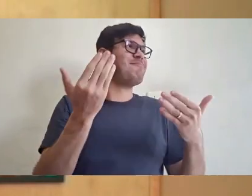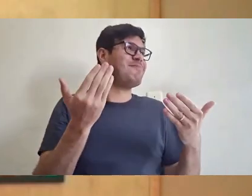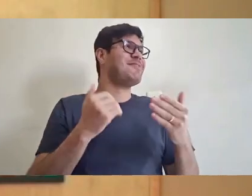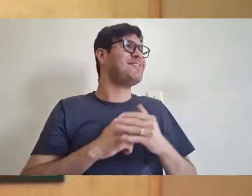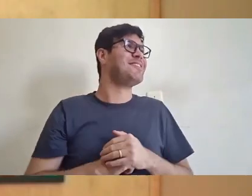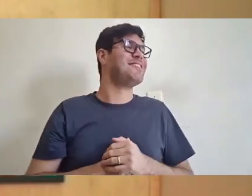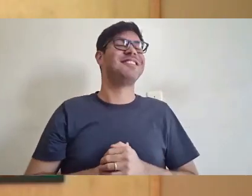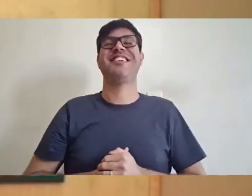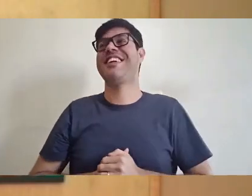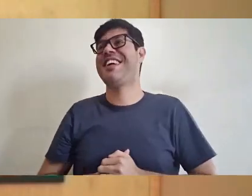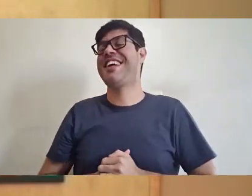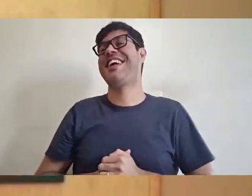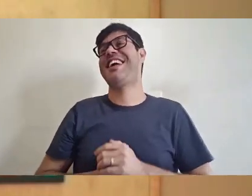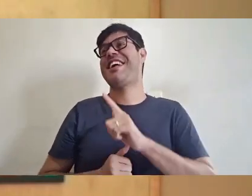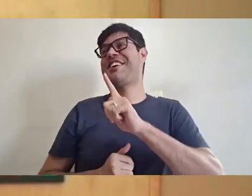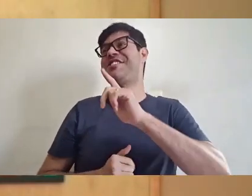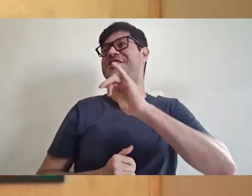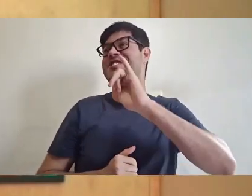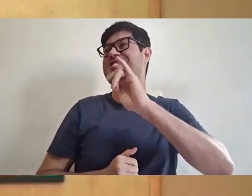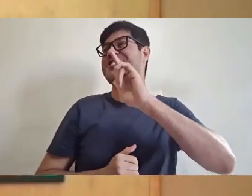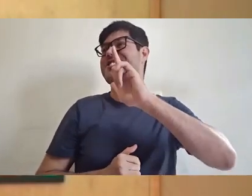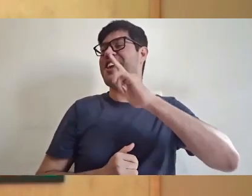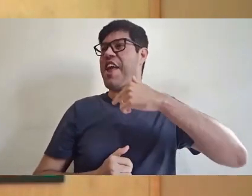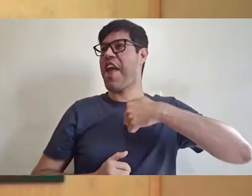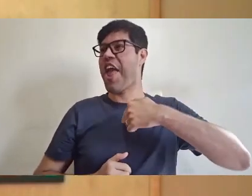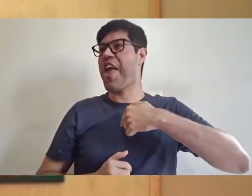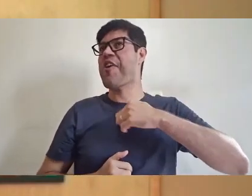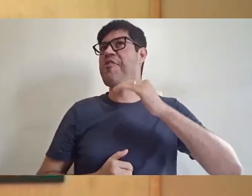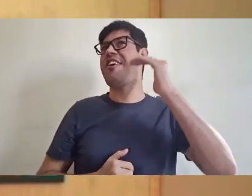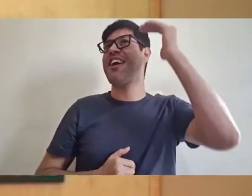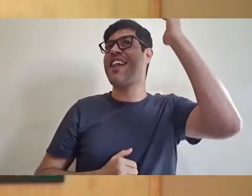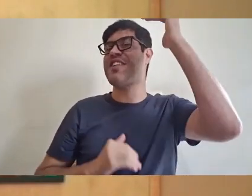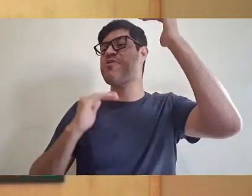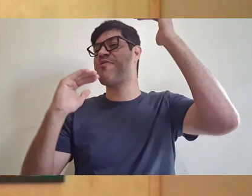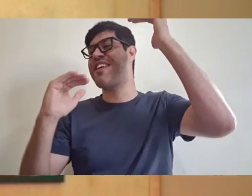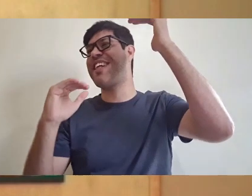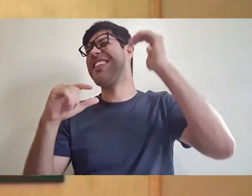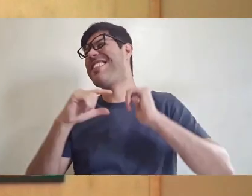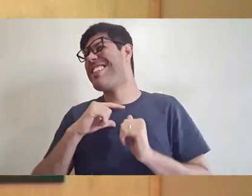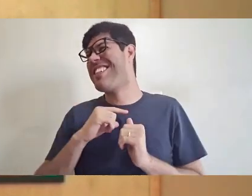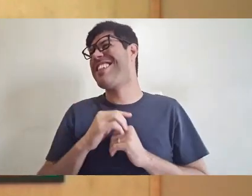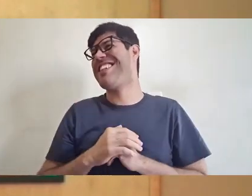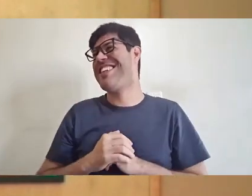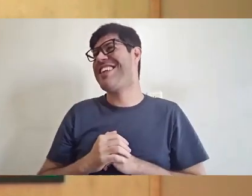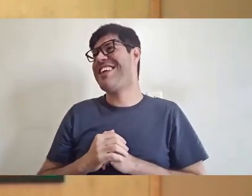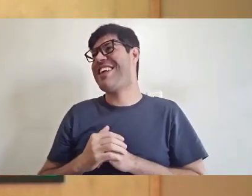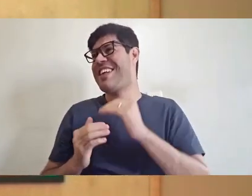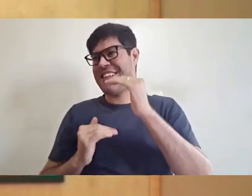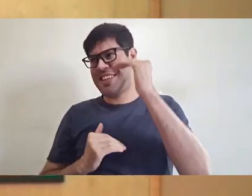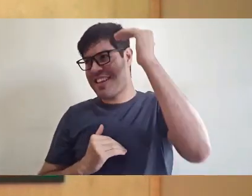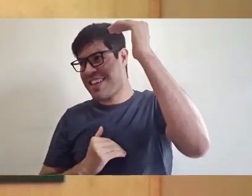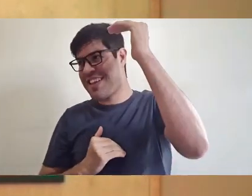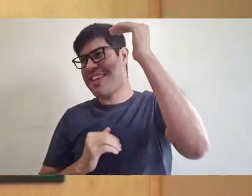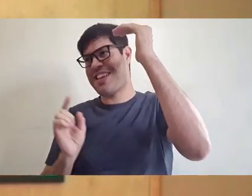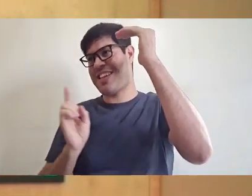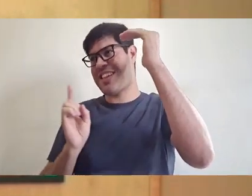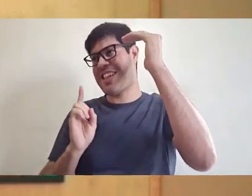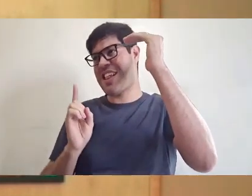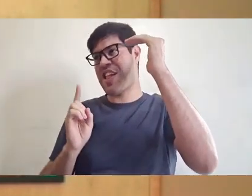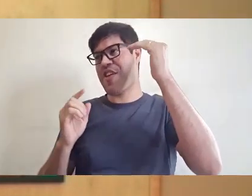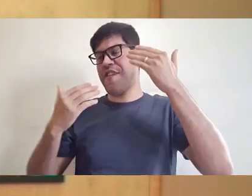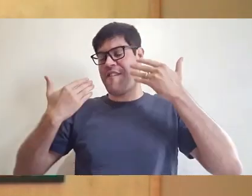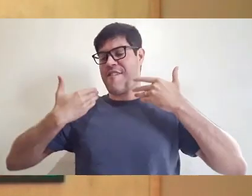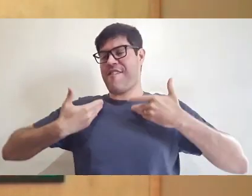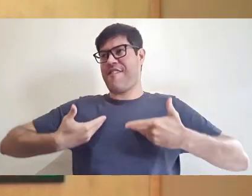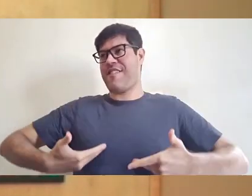a ser Gilzão. Vocês, Pedrão, pô, não é no tamanho, não é físico que a gente